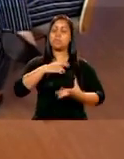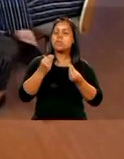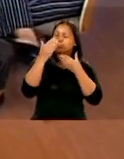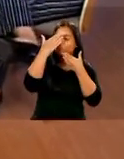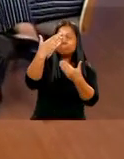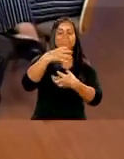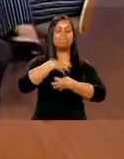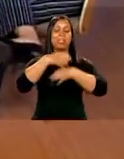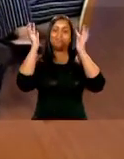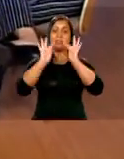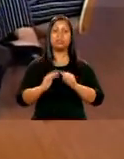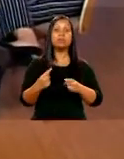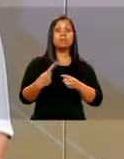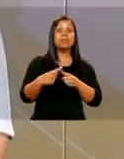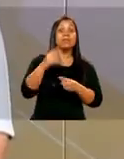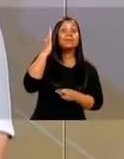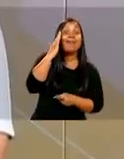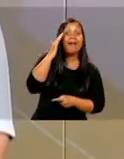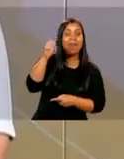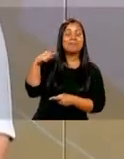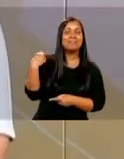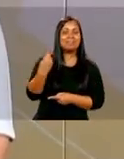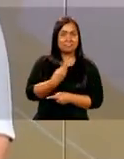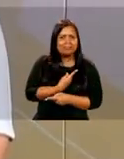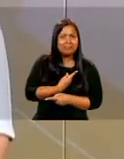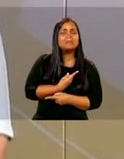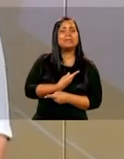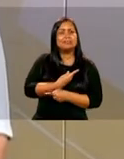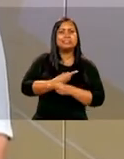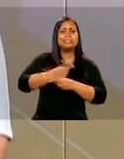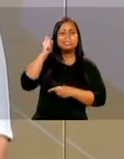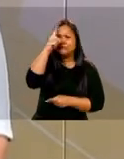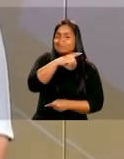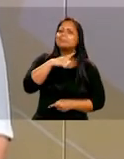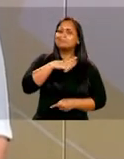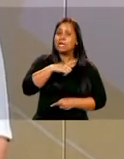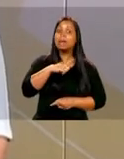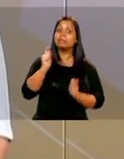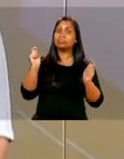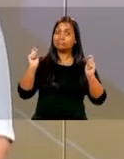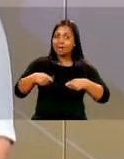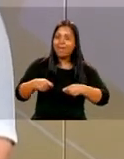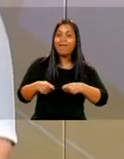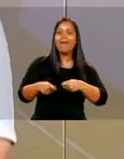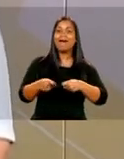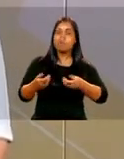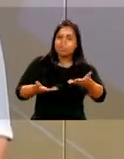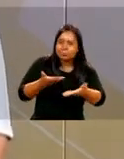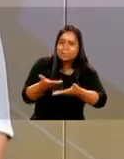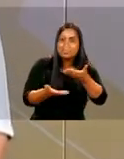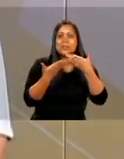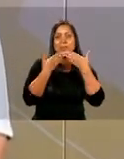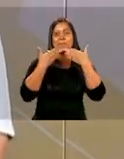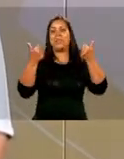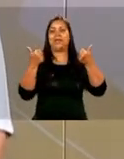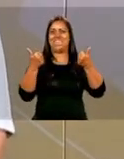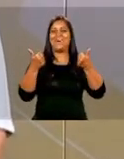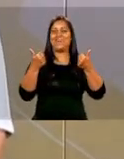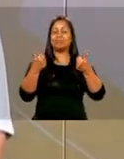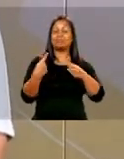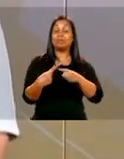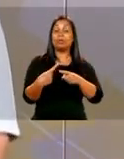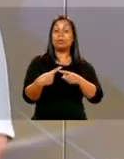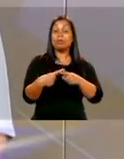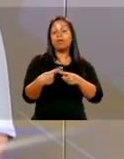muita gratidão, de saber, né, que a gente, diante de todas as dificuldades, consegue manter um tratamento humanizado,